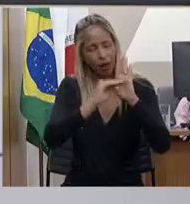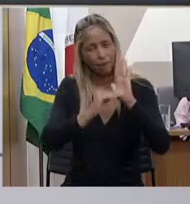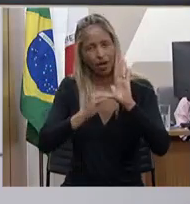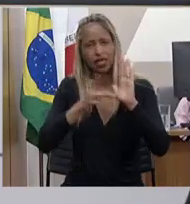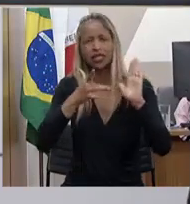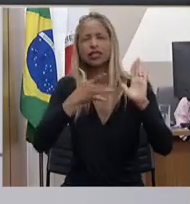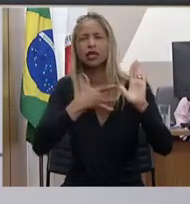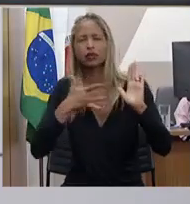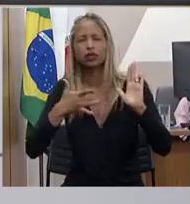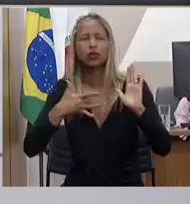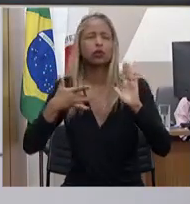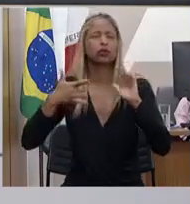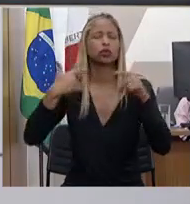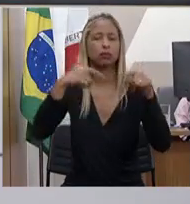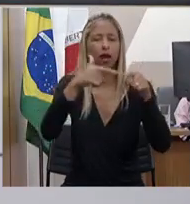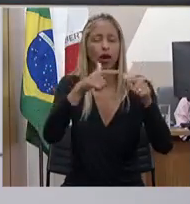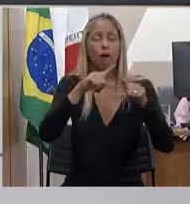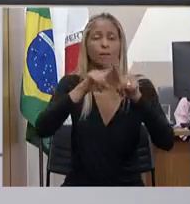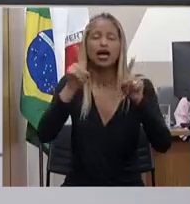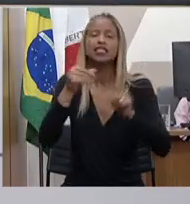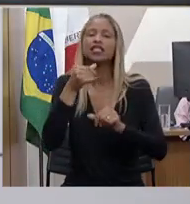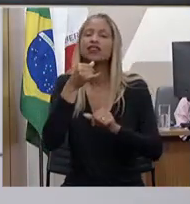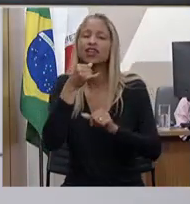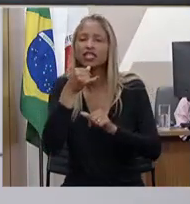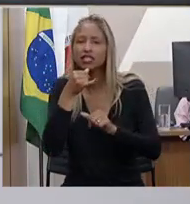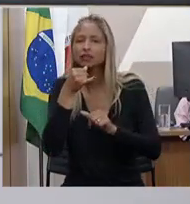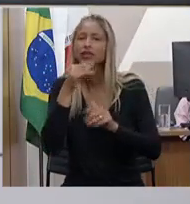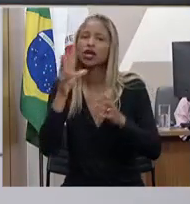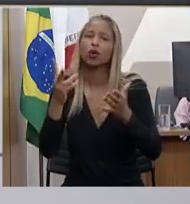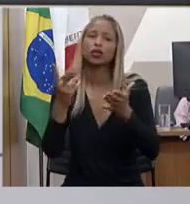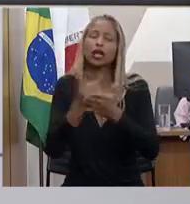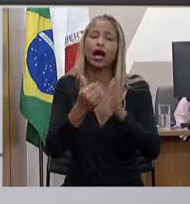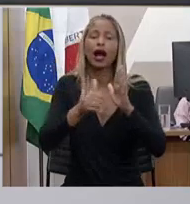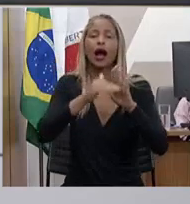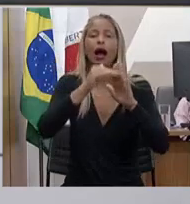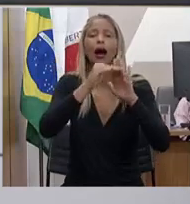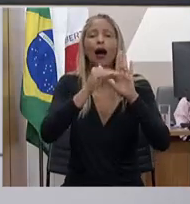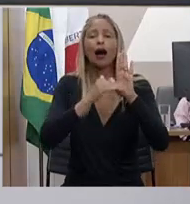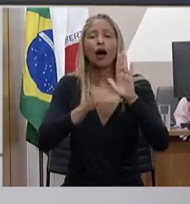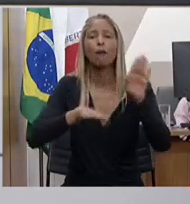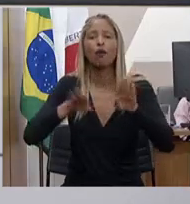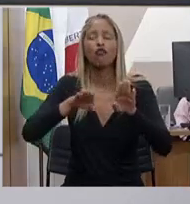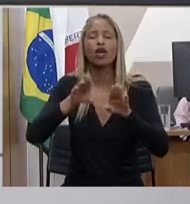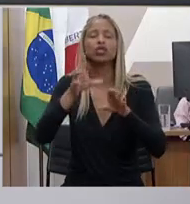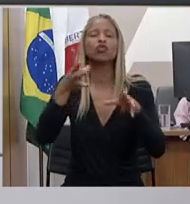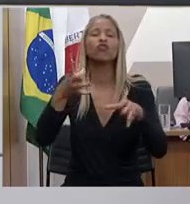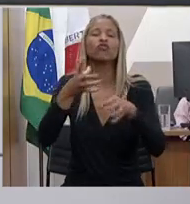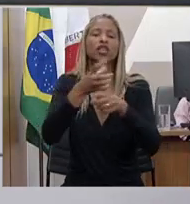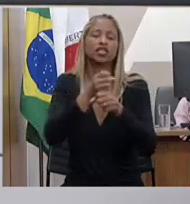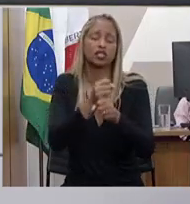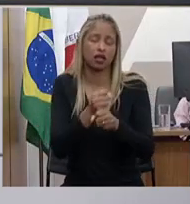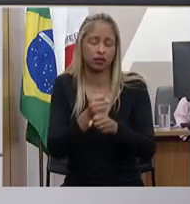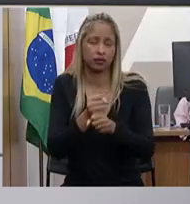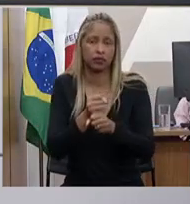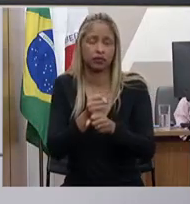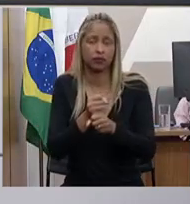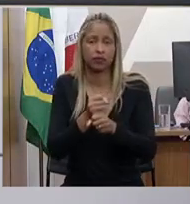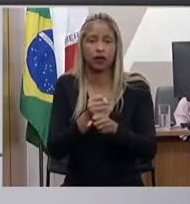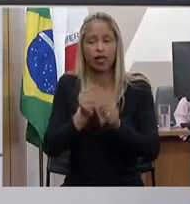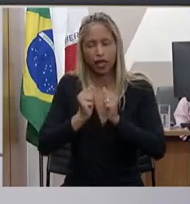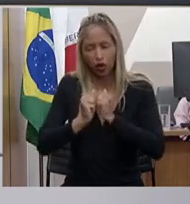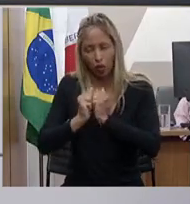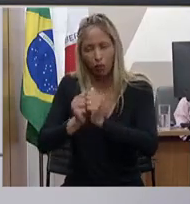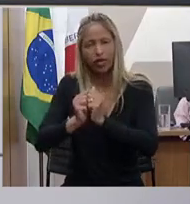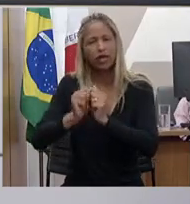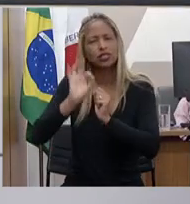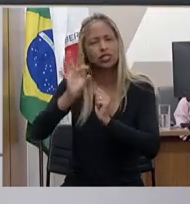sobre saúde trabalhador e infelizmente muito dos casos é a primeira pauta que cai quando entra a questão financeira e essa companheira sempre